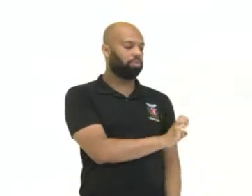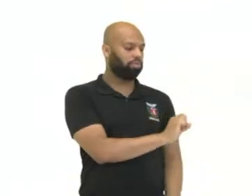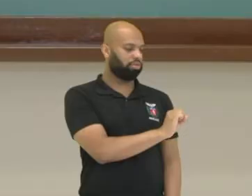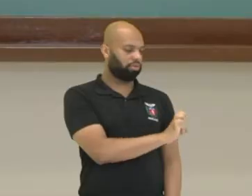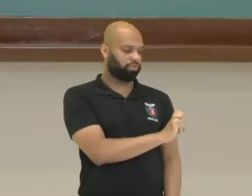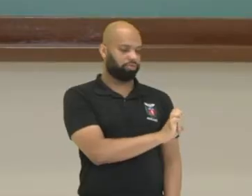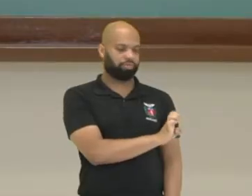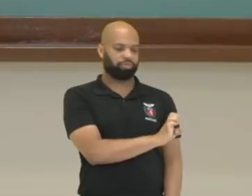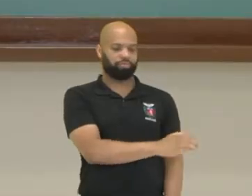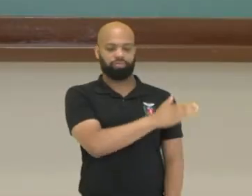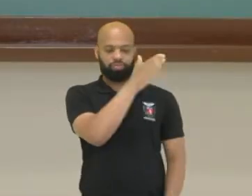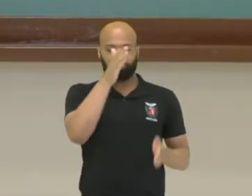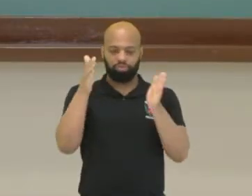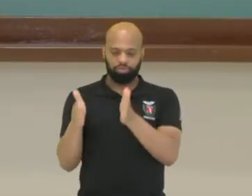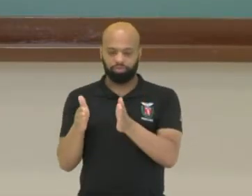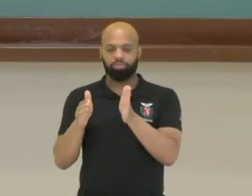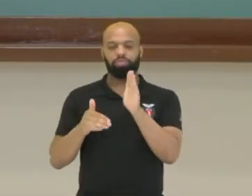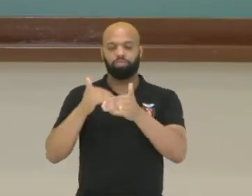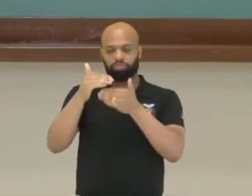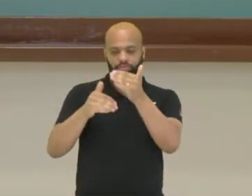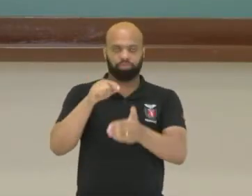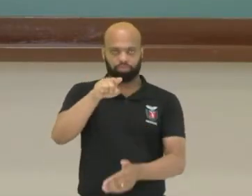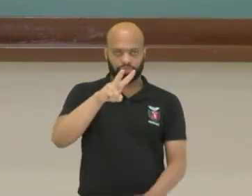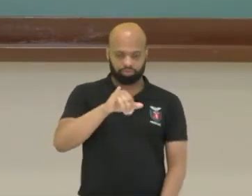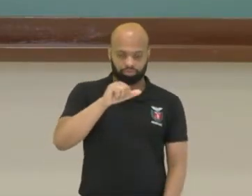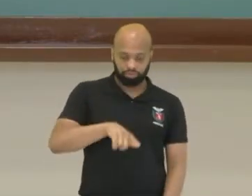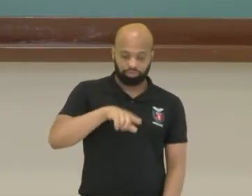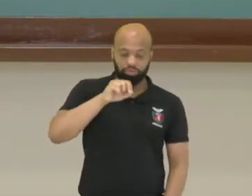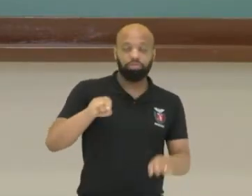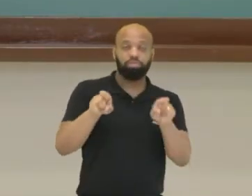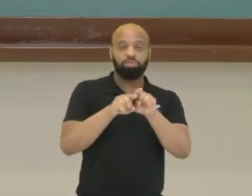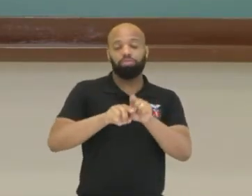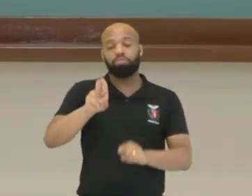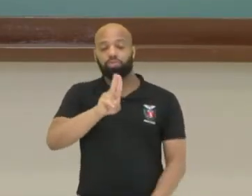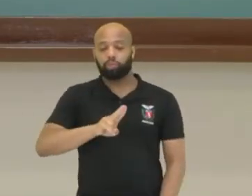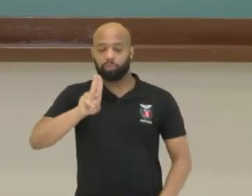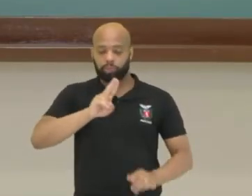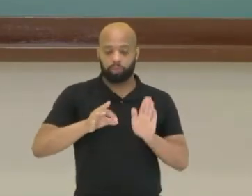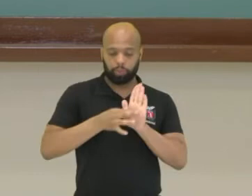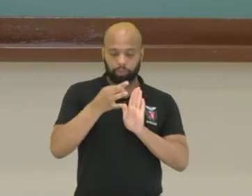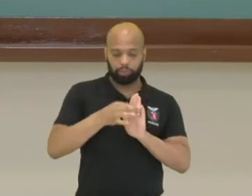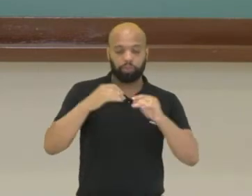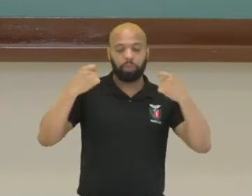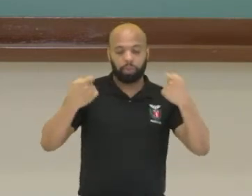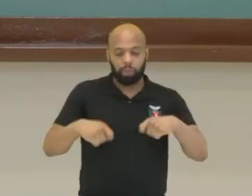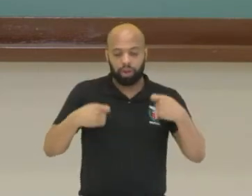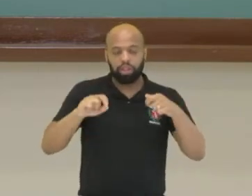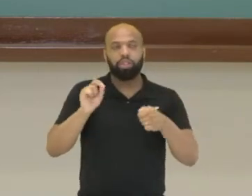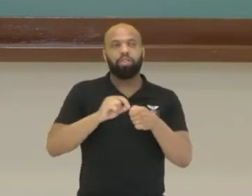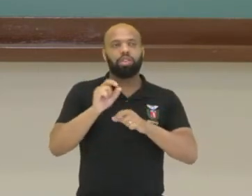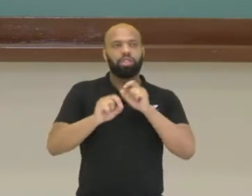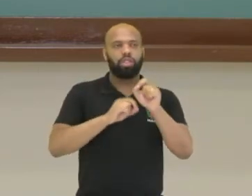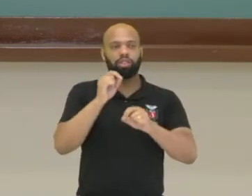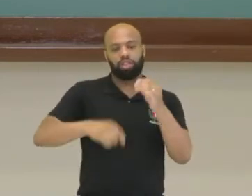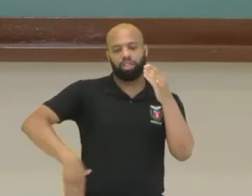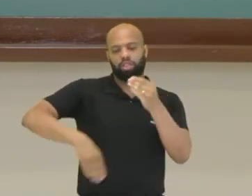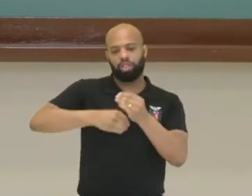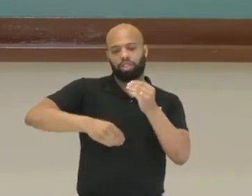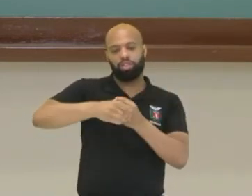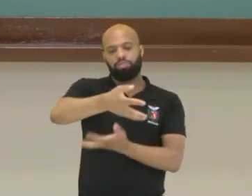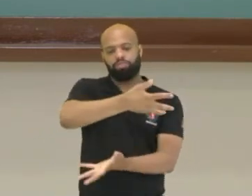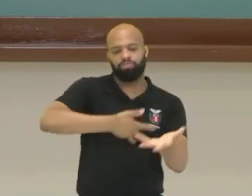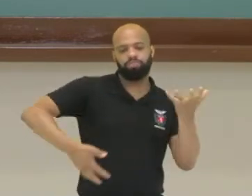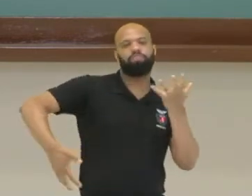O desenvolvimento, onde você vai escolher e utilizar os argumentos necessários para corroborar a sua